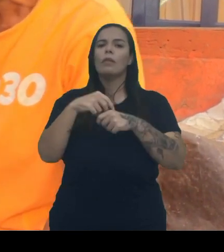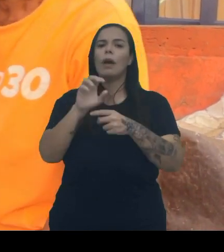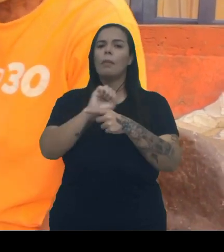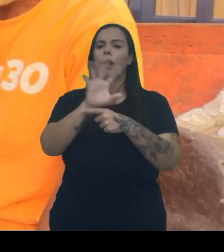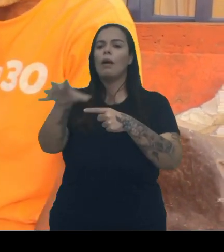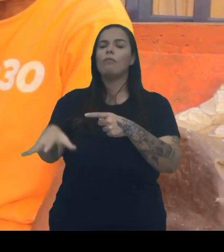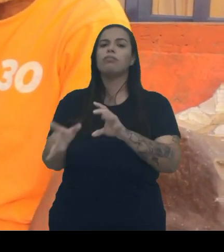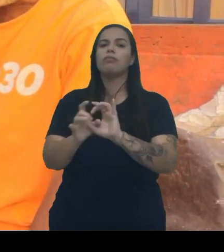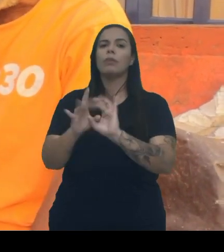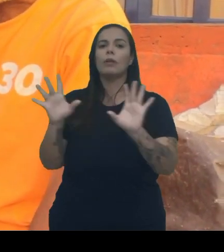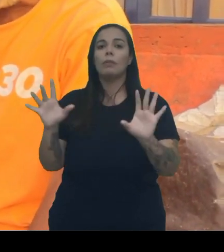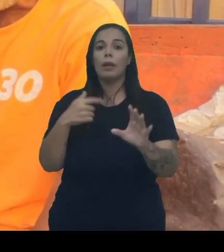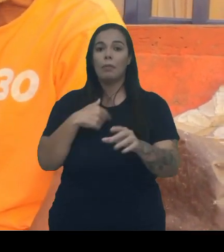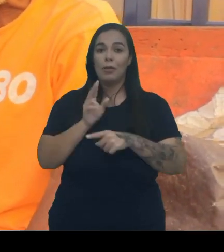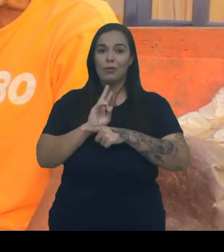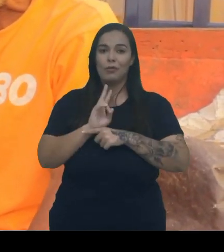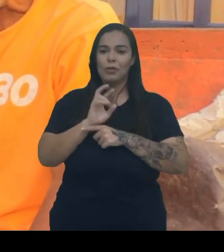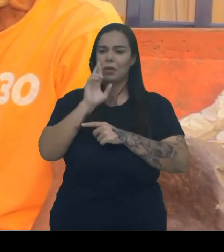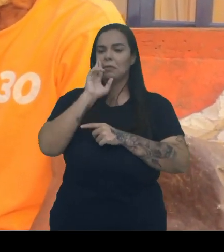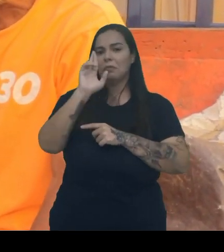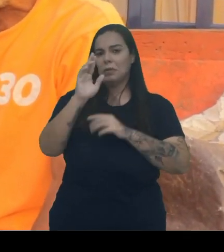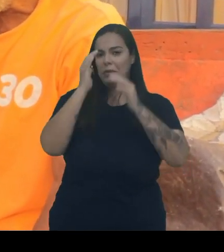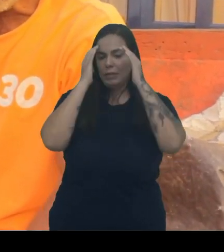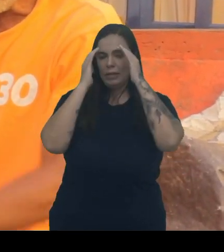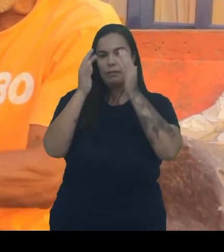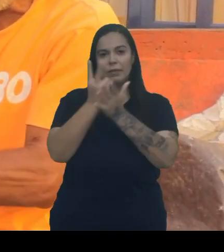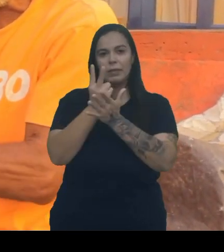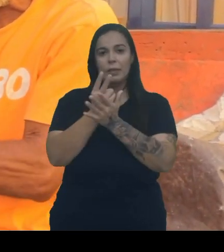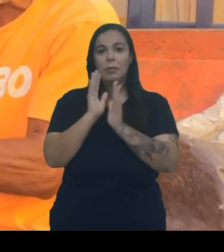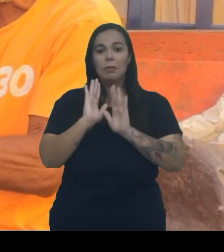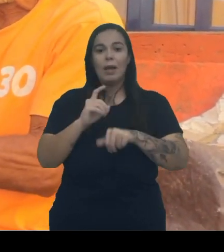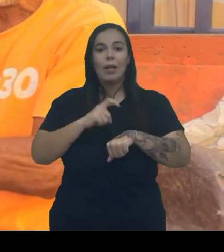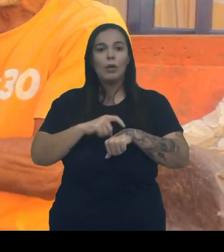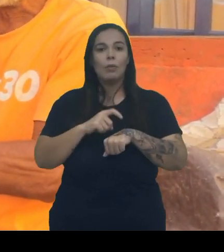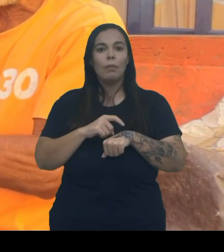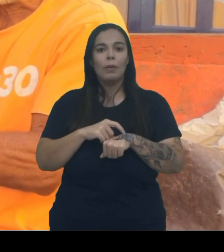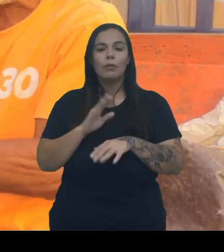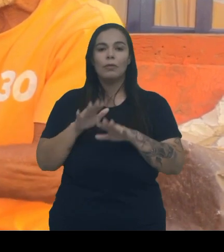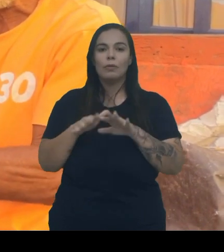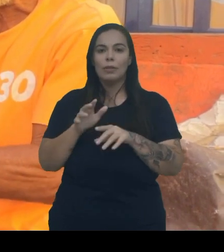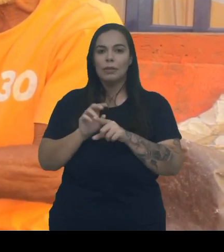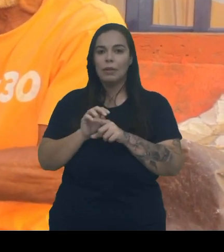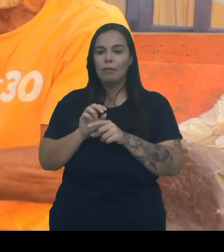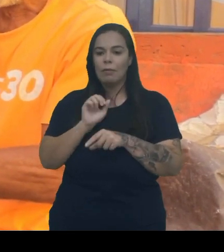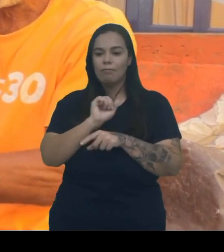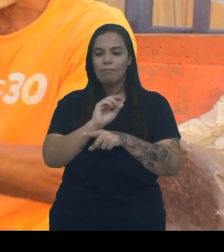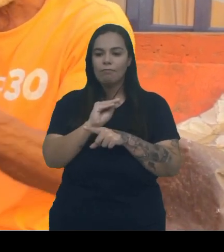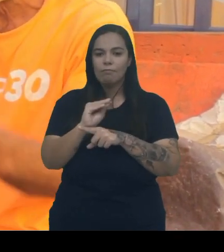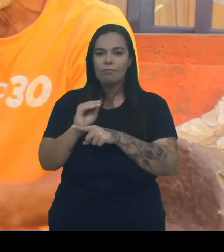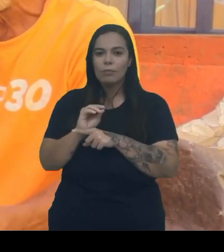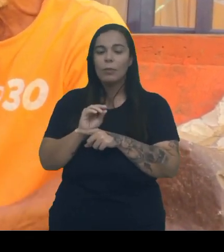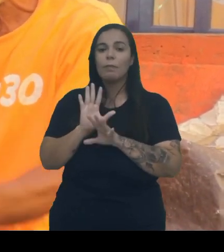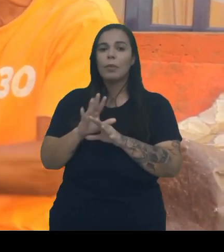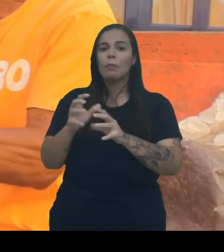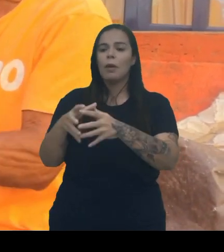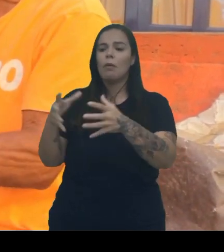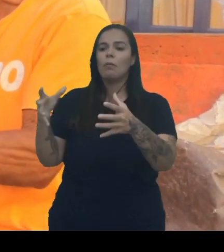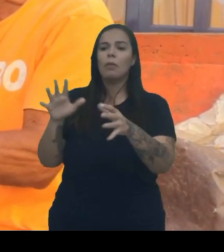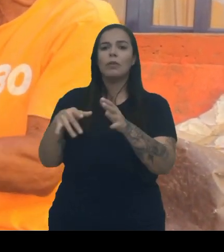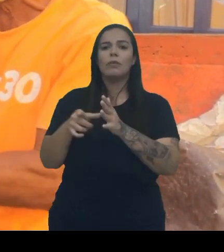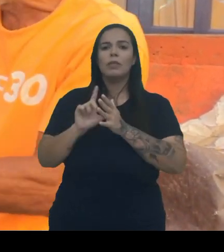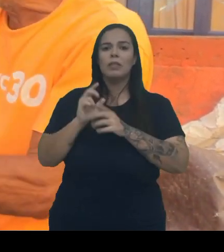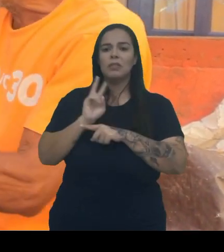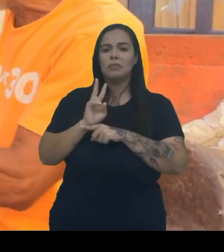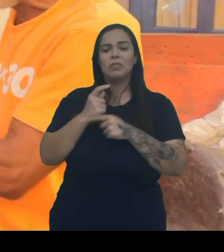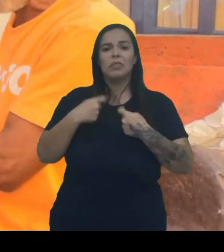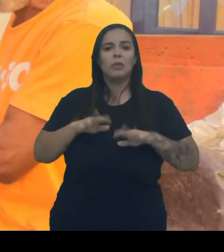ele. Mas mesmo o vigia, você sempre respeitava ele. Mas nesse momento aí, que já estava cercando, o cardume, não precisava vigia,